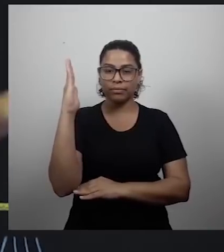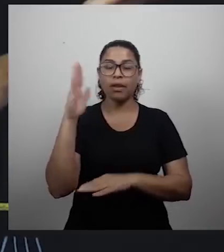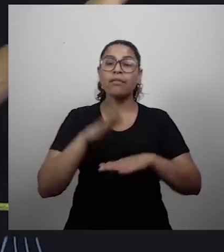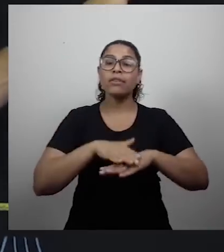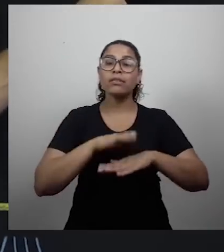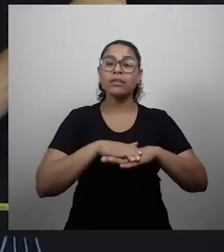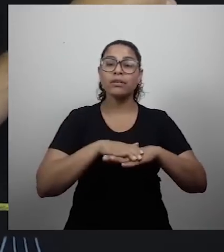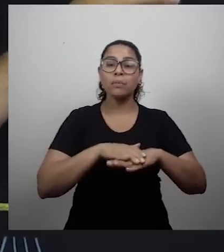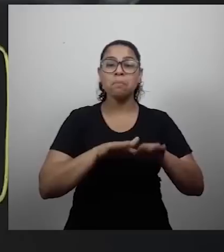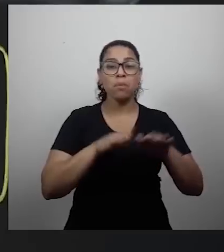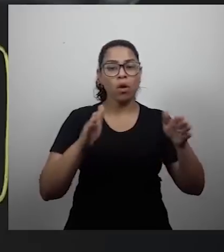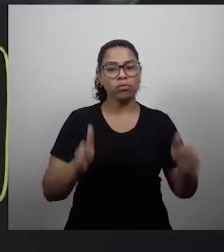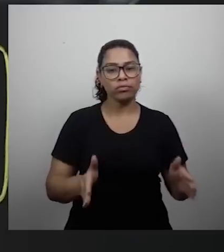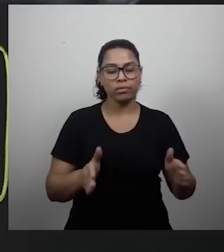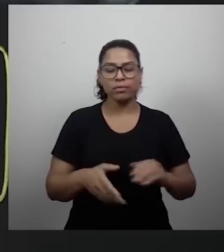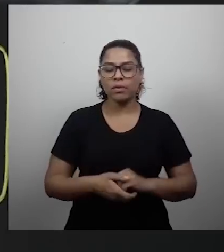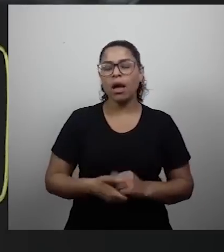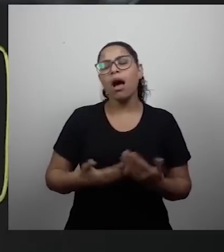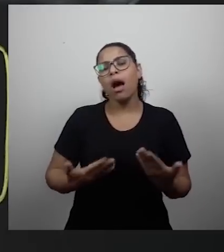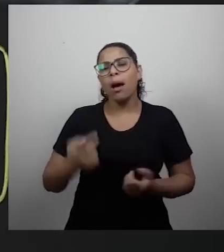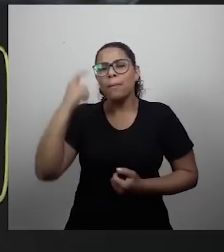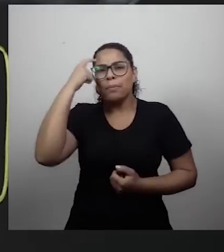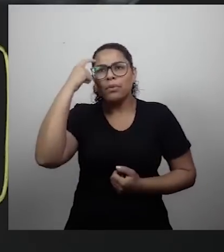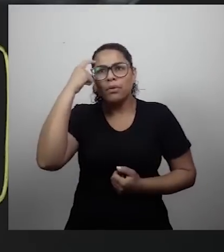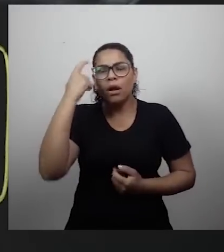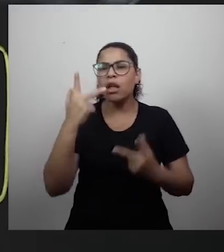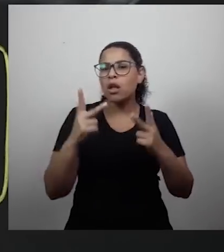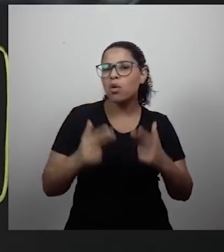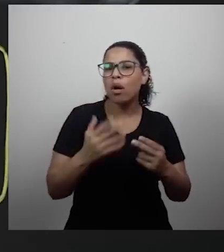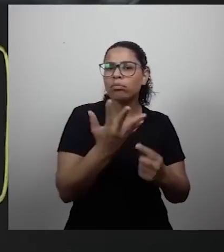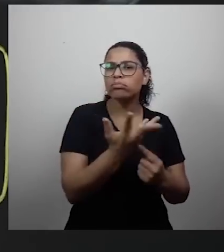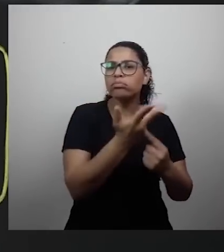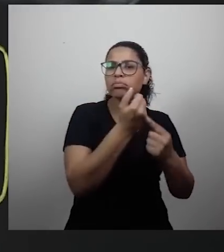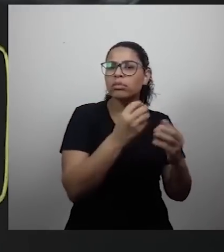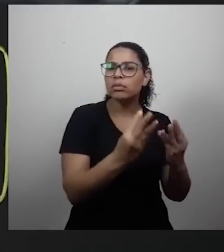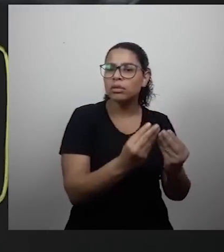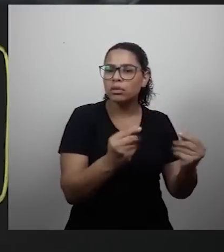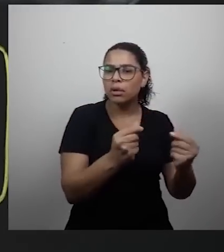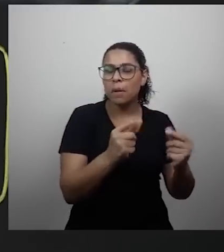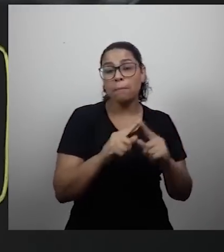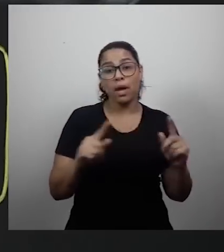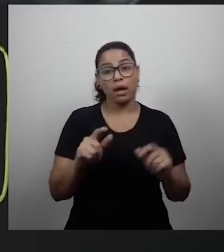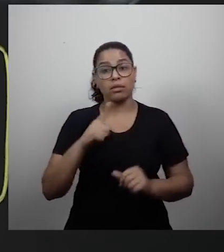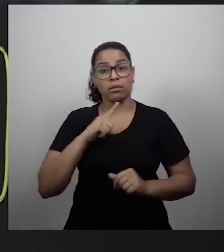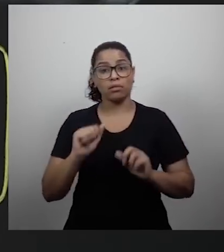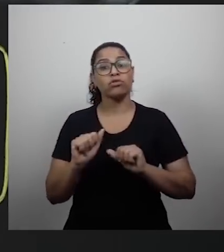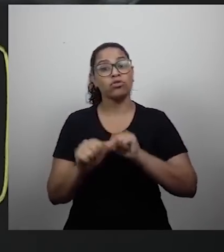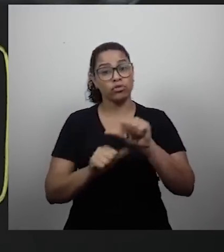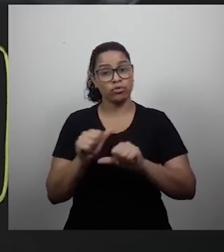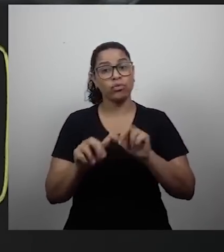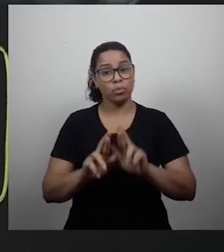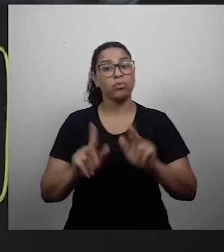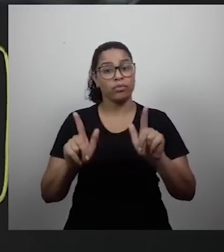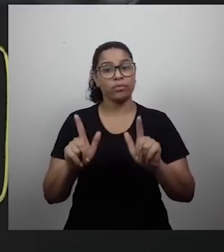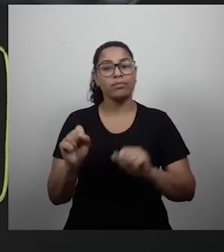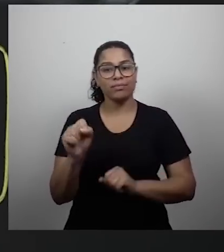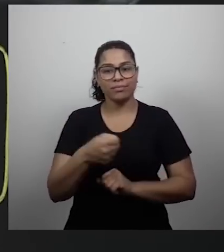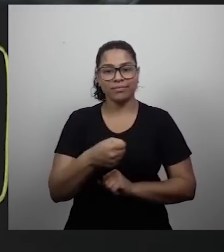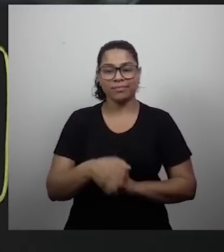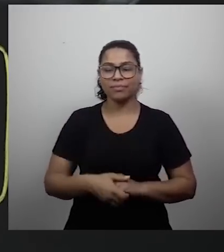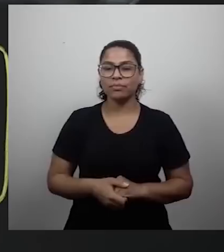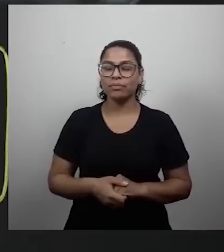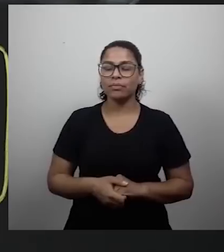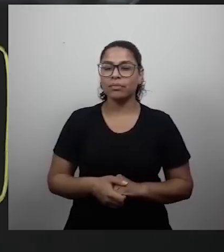móveis. Até aí você pode dizer, mas até aí pode ser artesanato também. Mas tem diferença. Na manufatura você já tem um conjunto maior